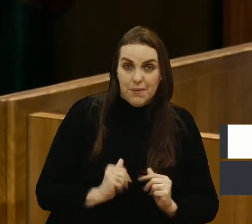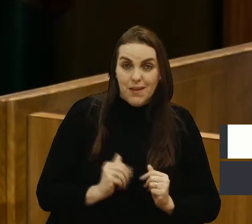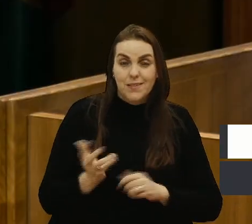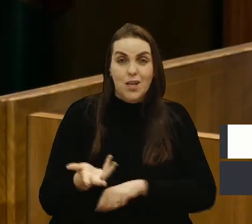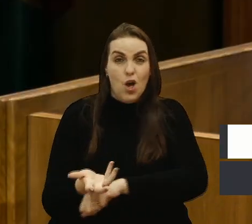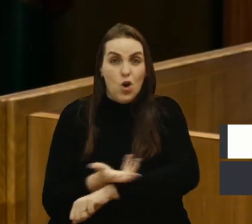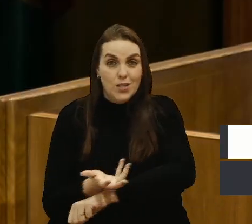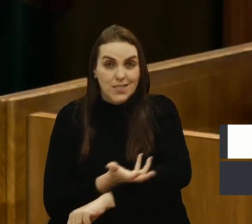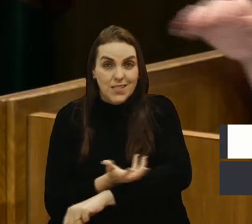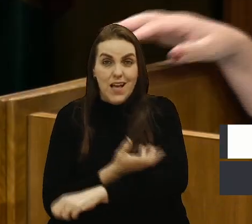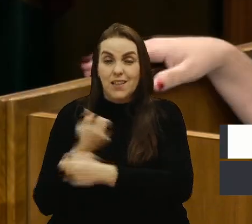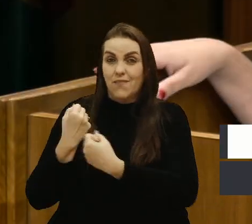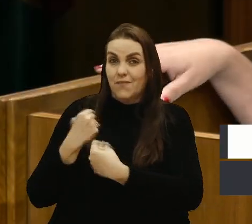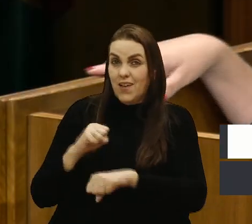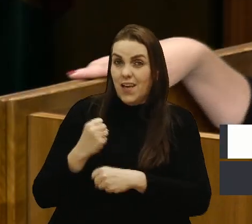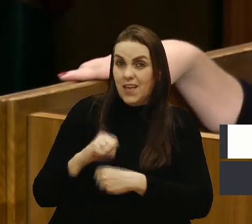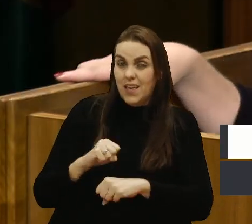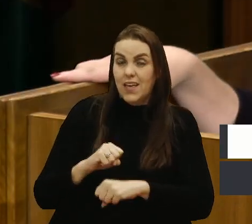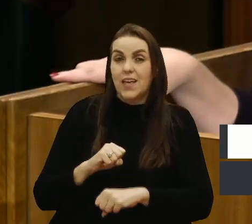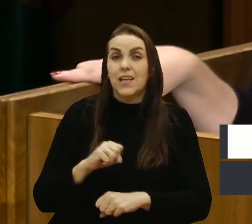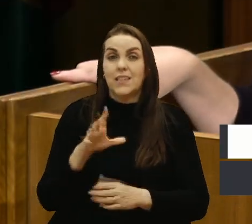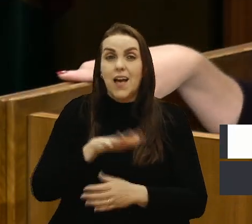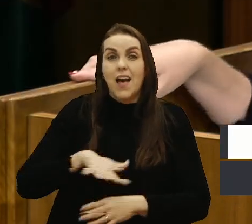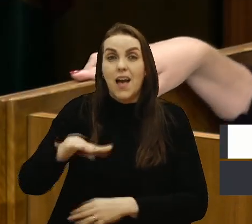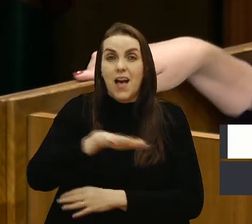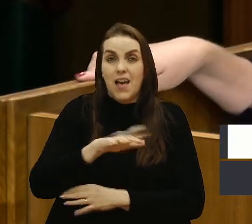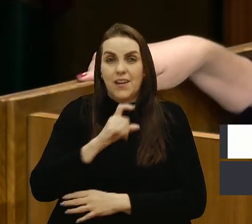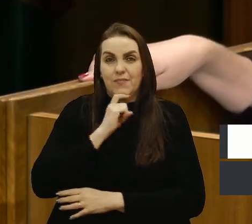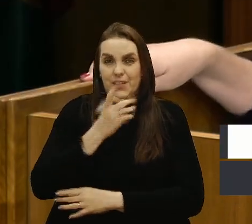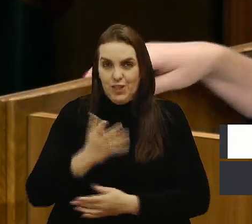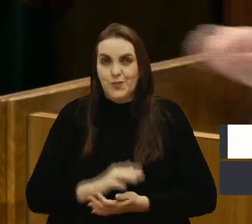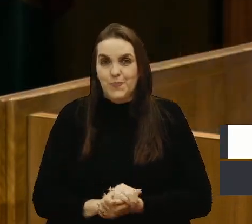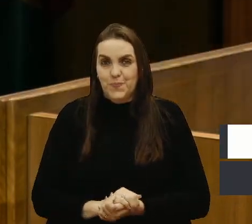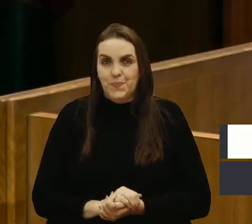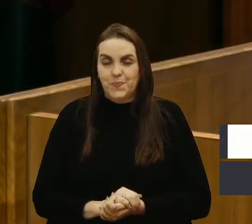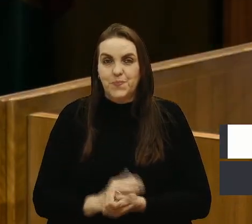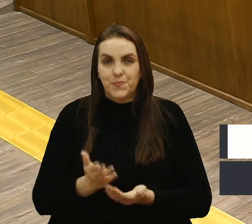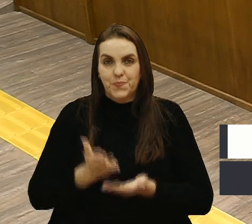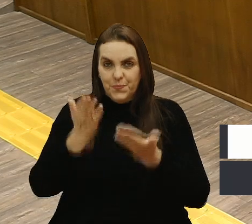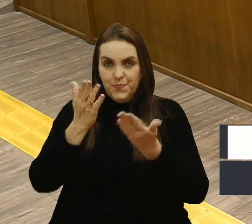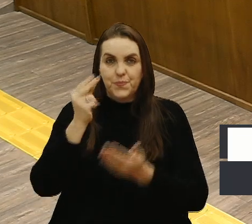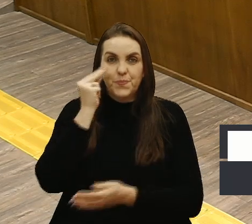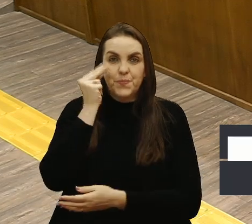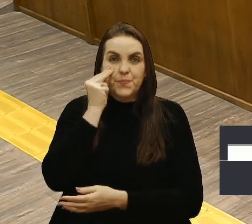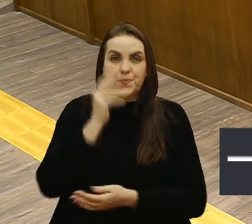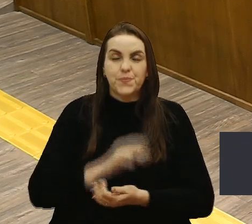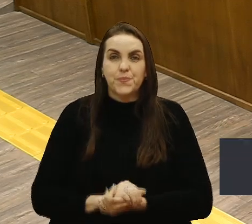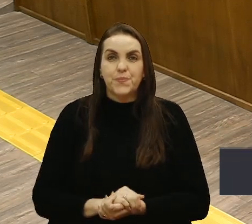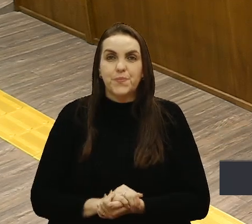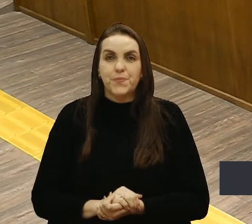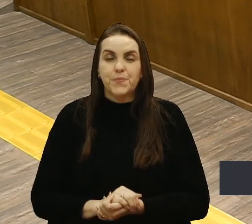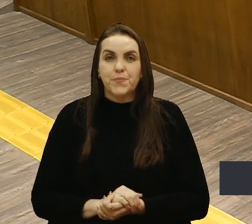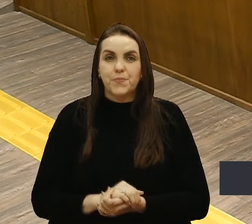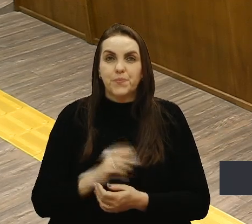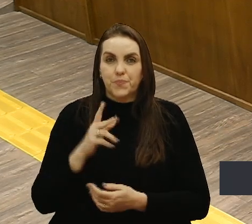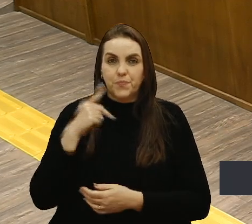roçada, de varrição e de áreas verdes. Seu parte, vereador Libarte. Pela gentileza, vereadora Daiane, queria começar lhe